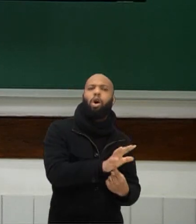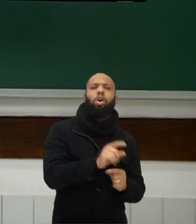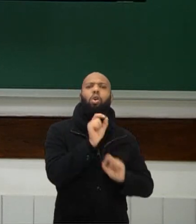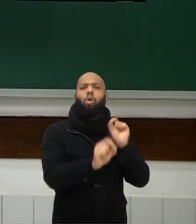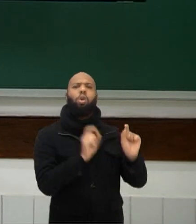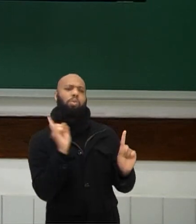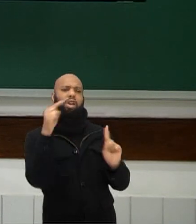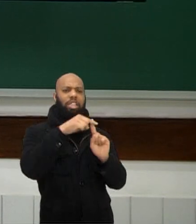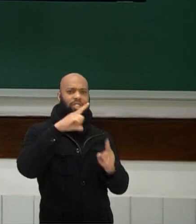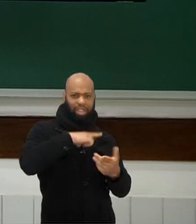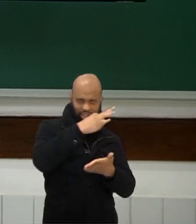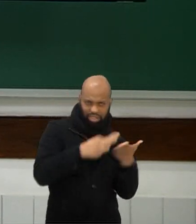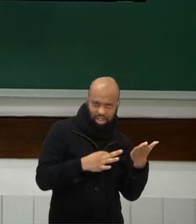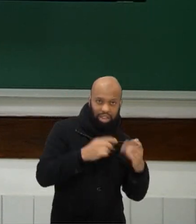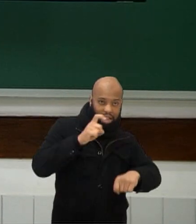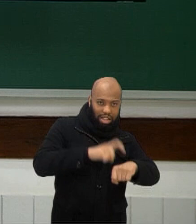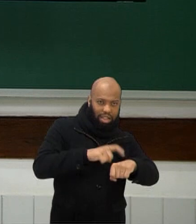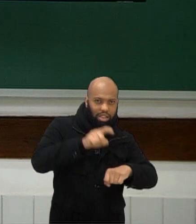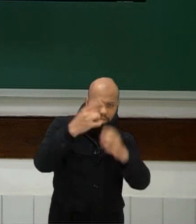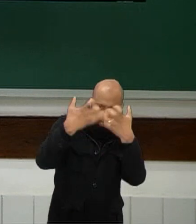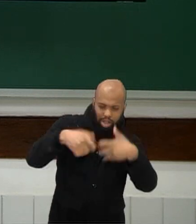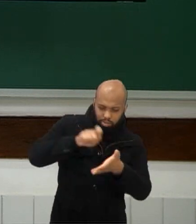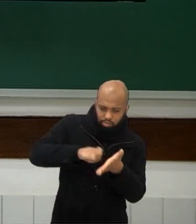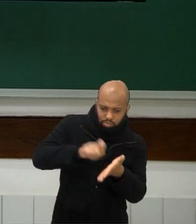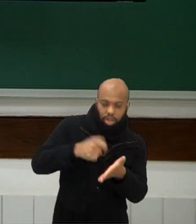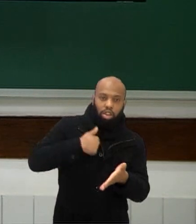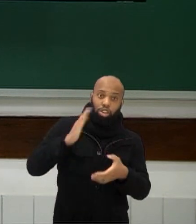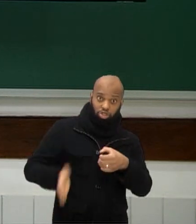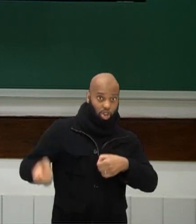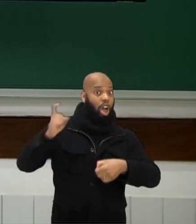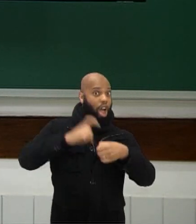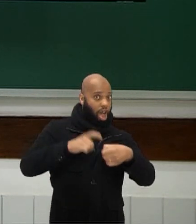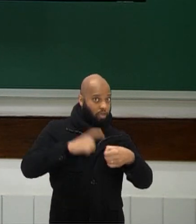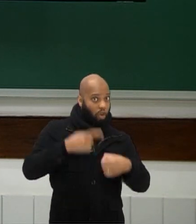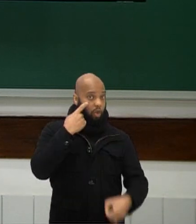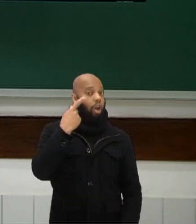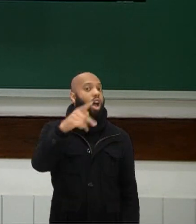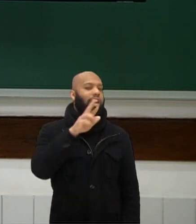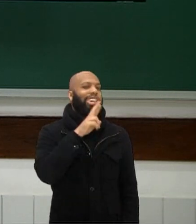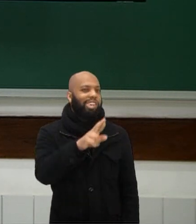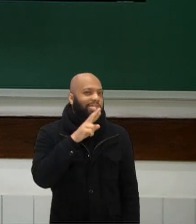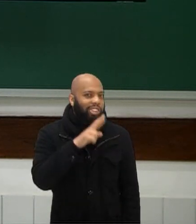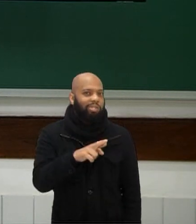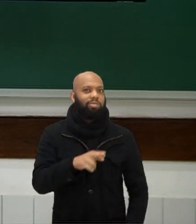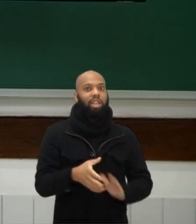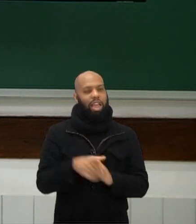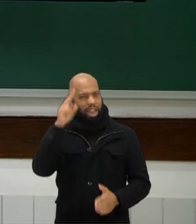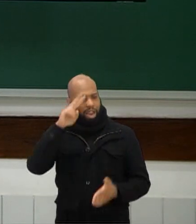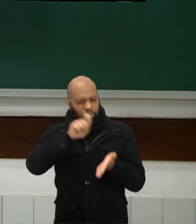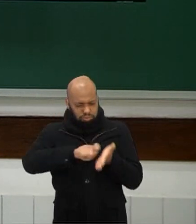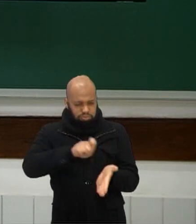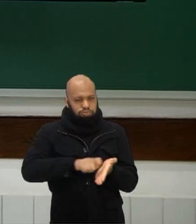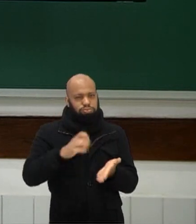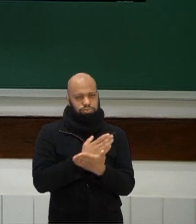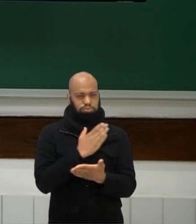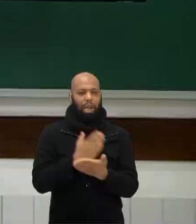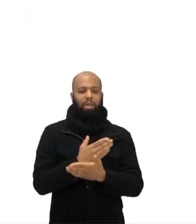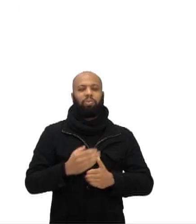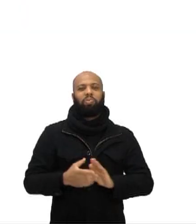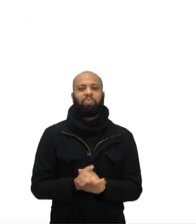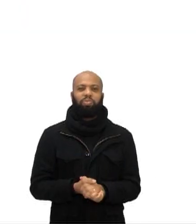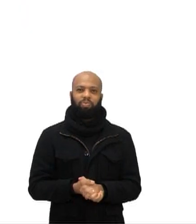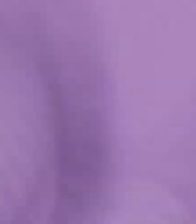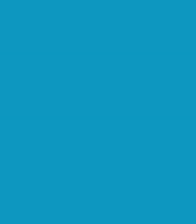texto pode ter? Vou dar um tempinho para você pensar a esse respeito, relembrar o que nós falamos na aula de hoje, escrever aí no seu caderno a resposta e eu já